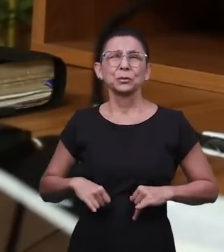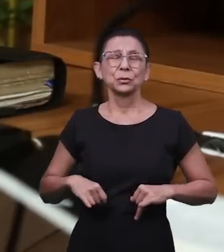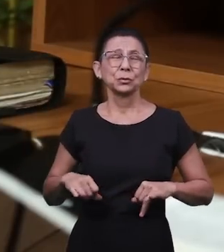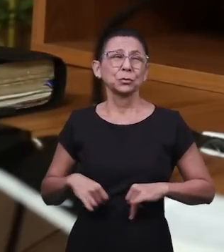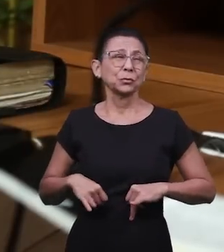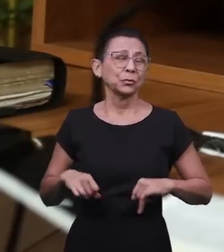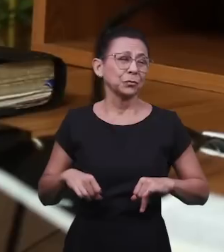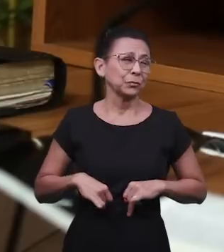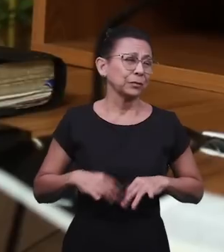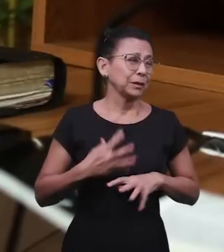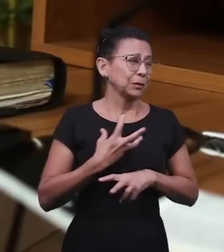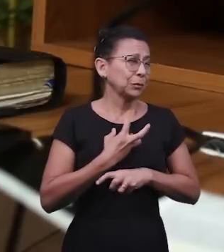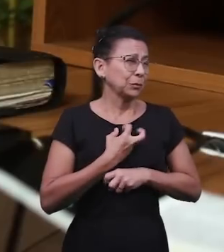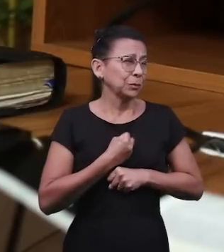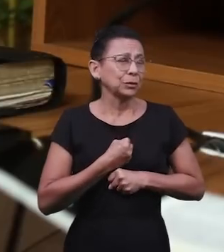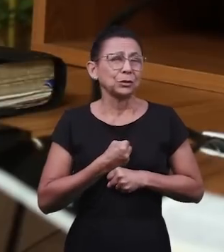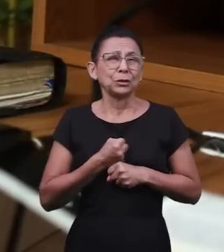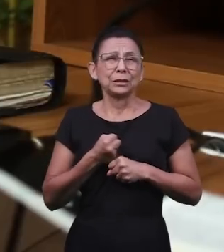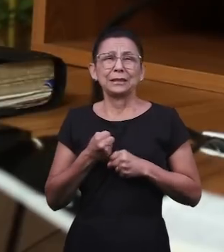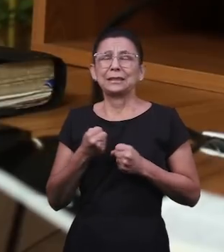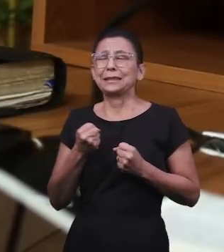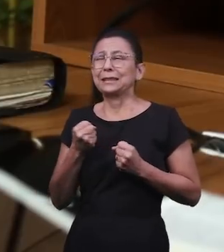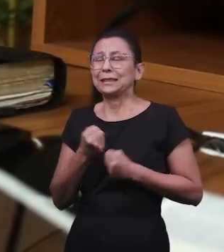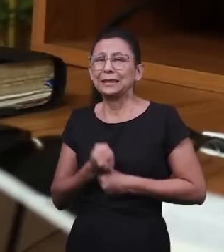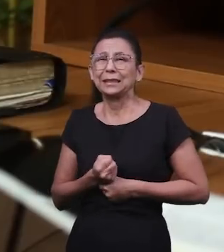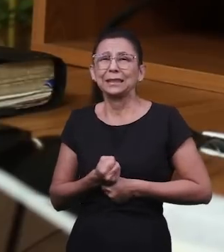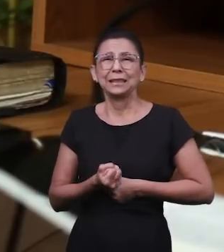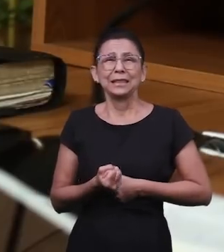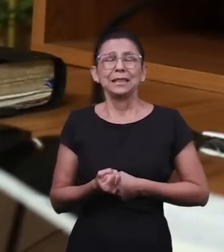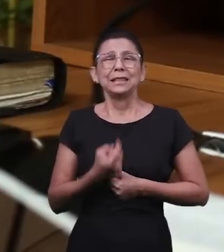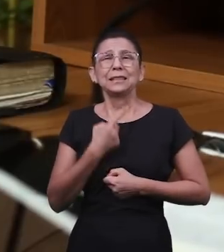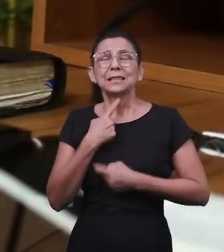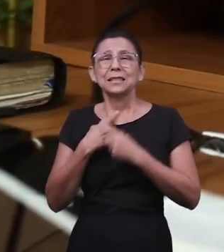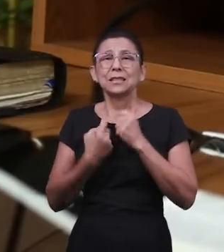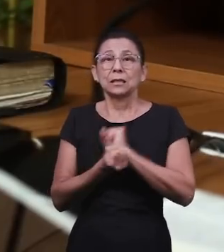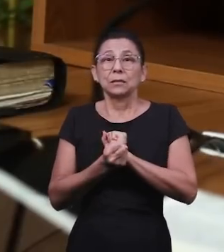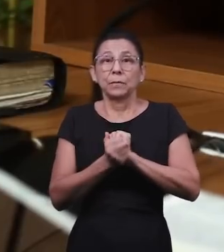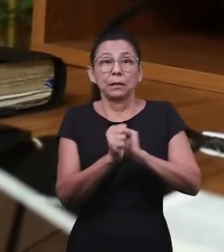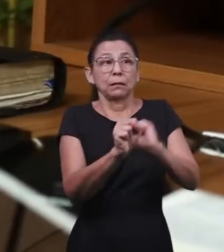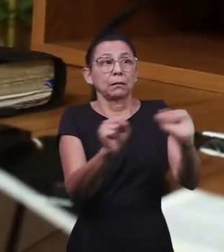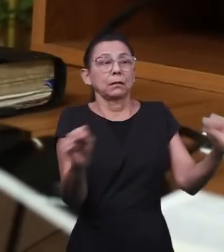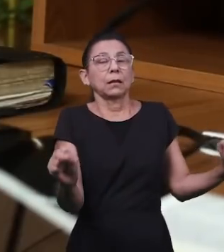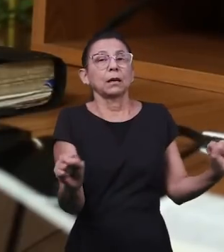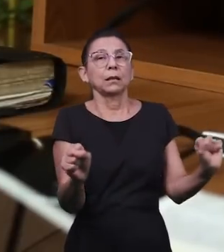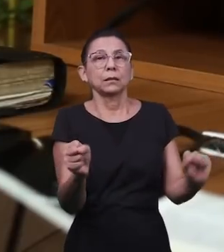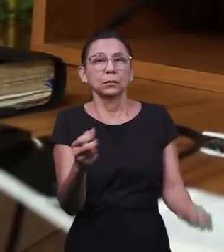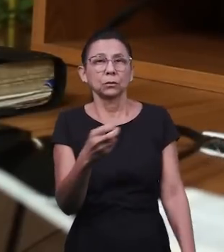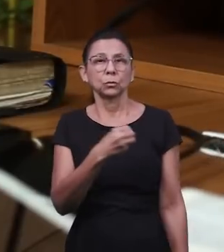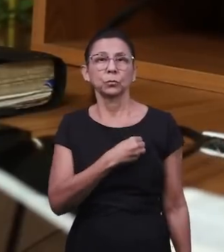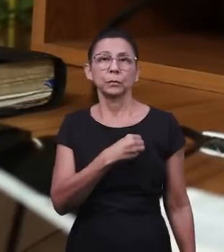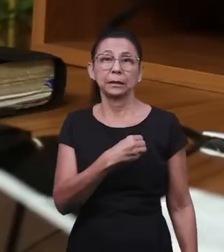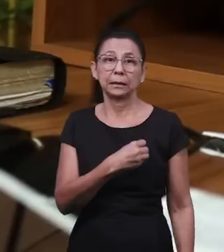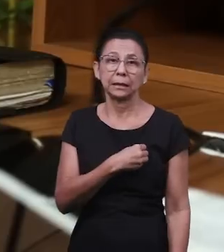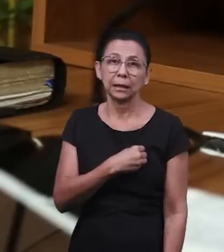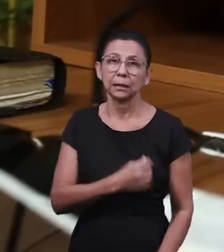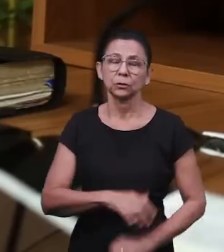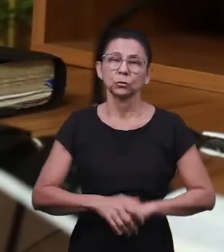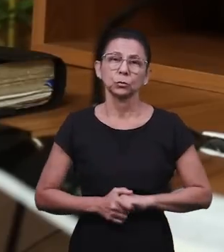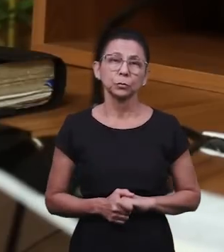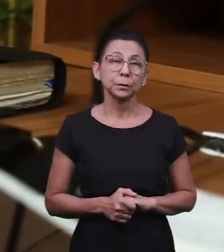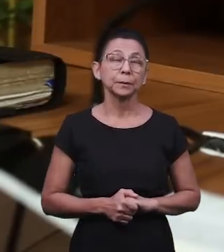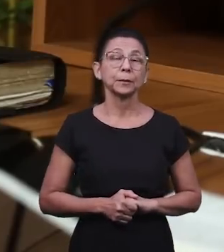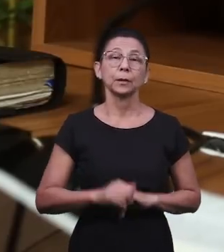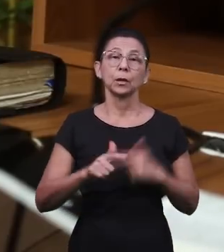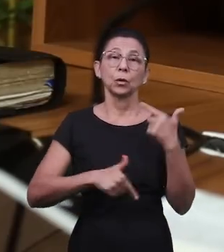aquelas angústias lutando contra o pecado. É aquilo que o apóstolo Paulo fala, né? É a luta do velho homem